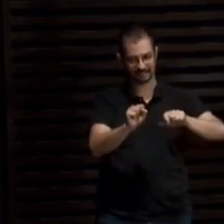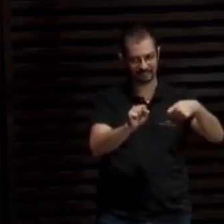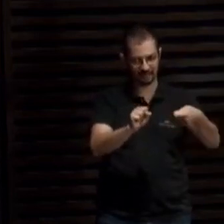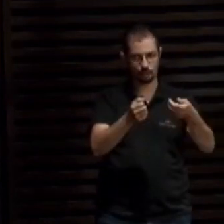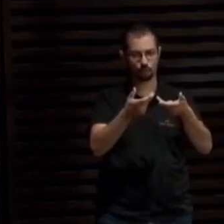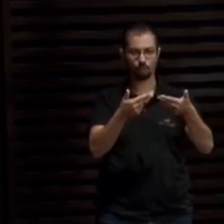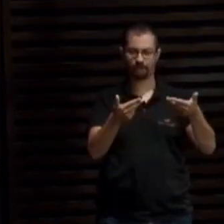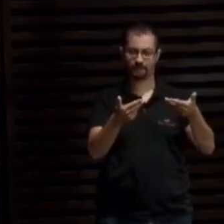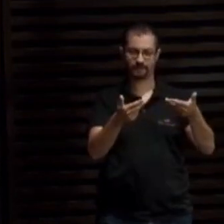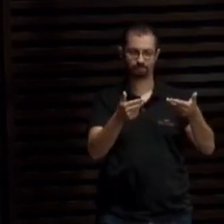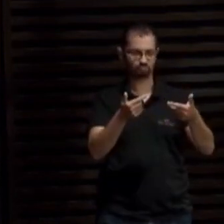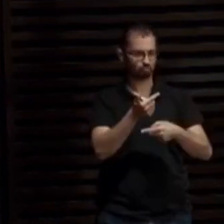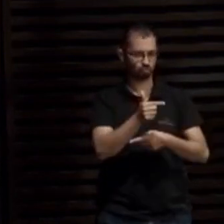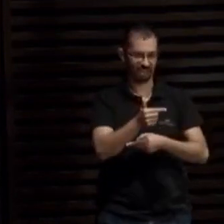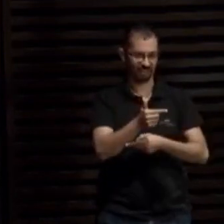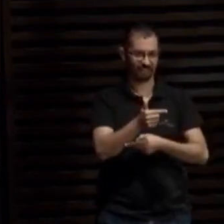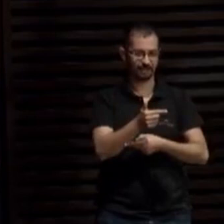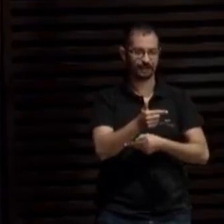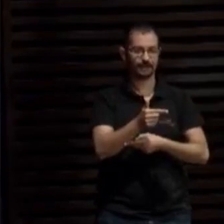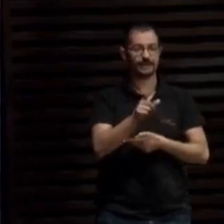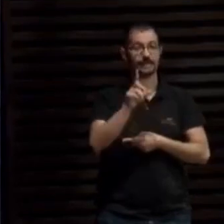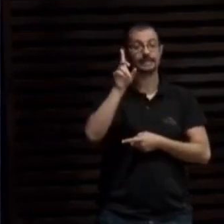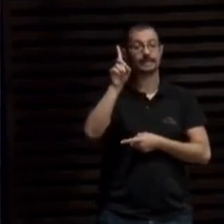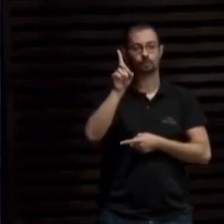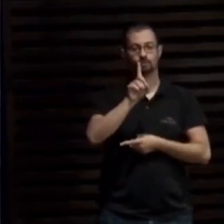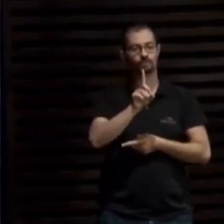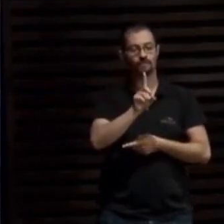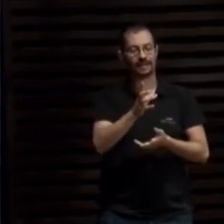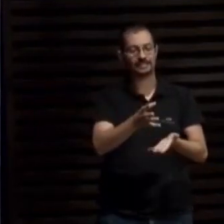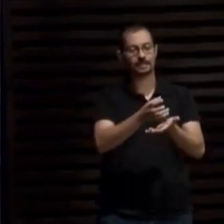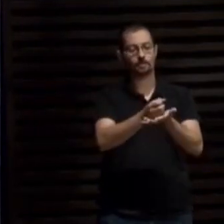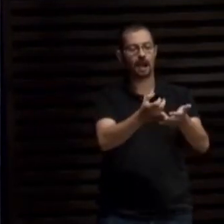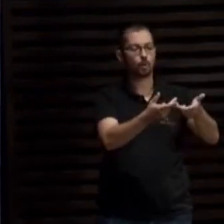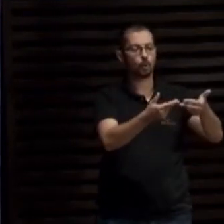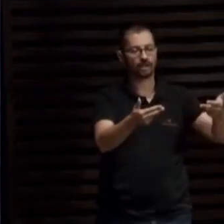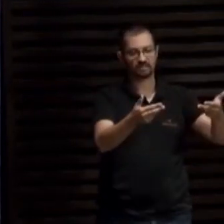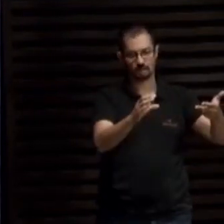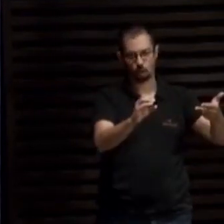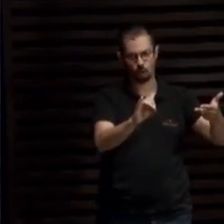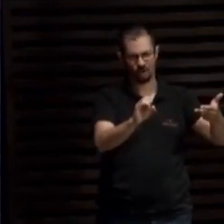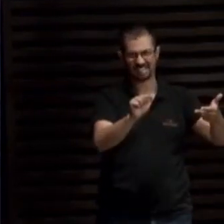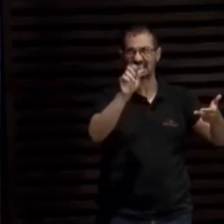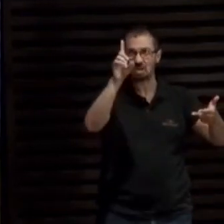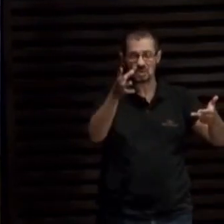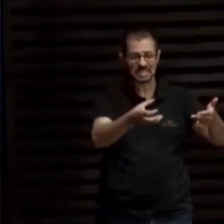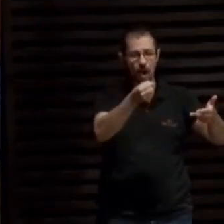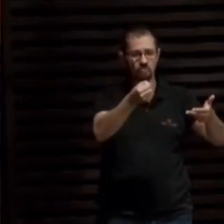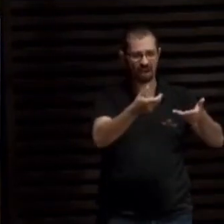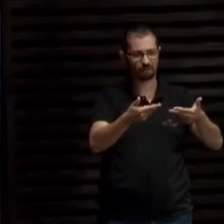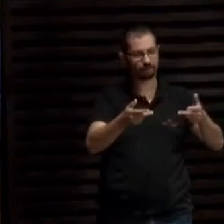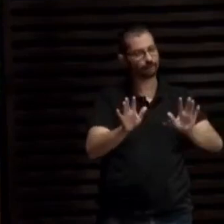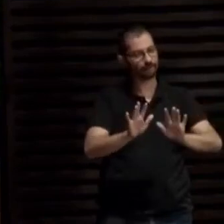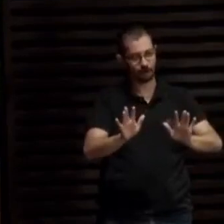Nem Deus está envolvido por salvar coisas. Mas o